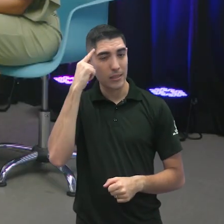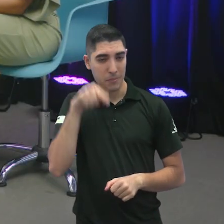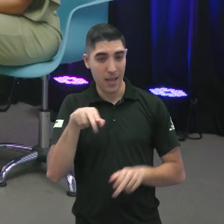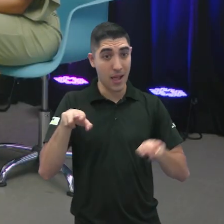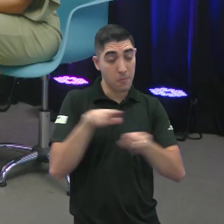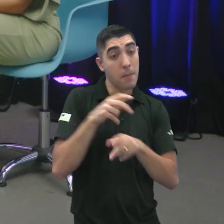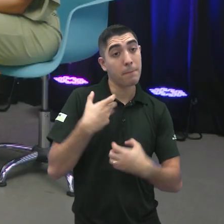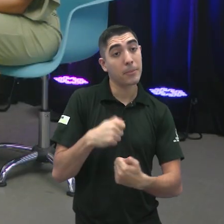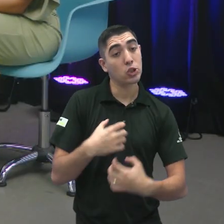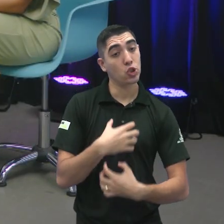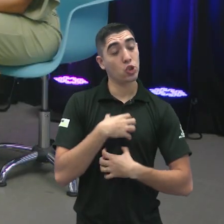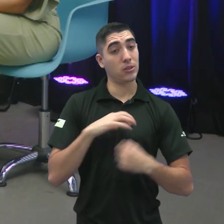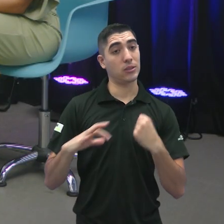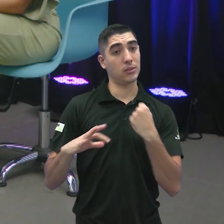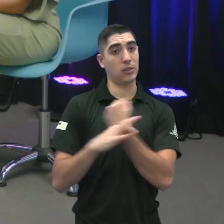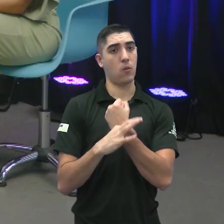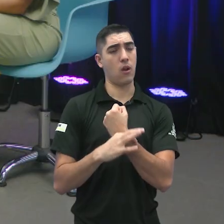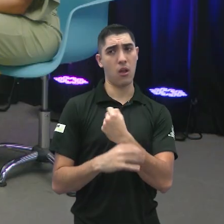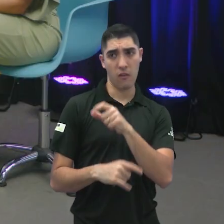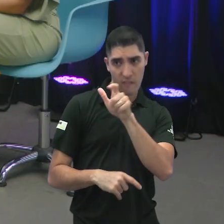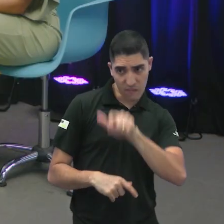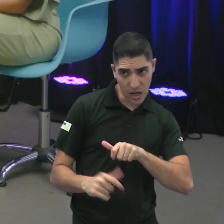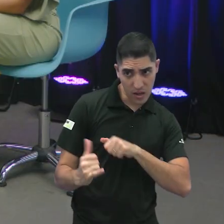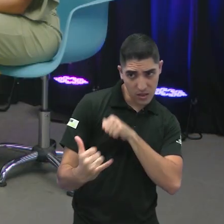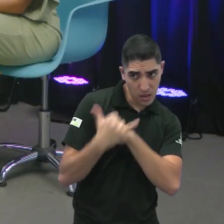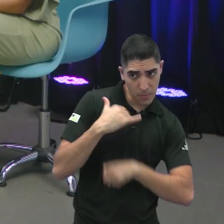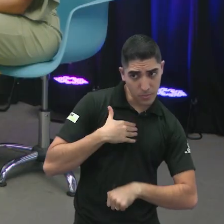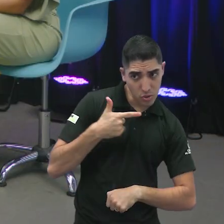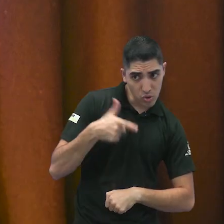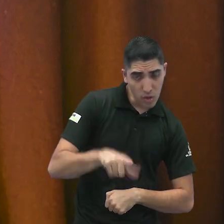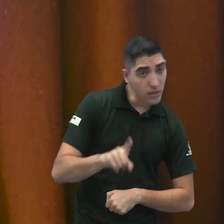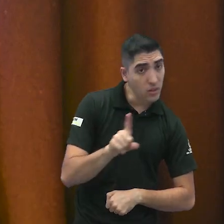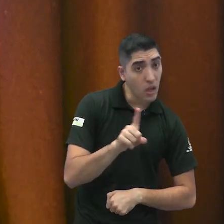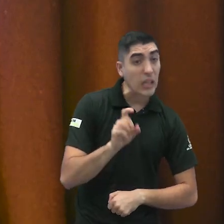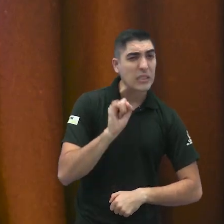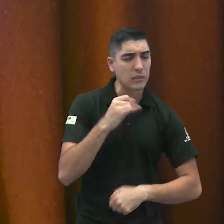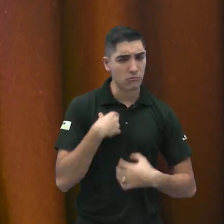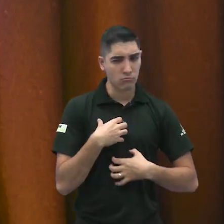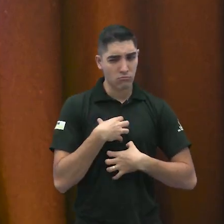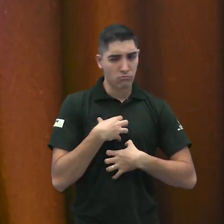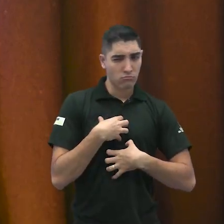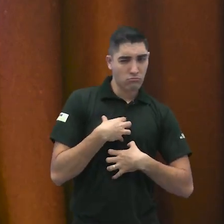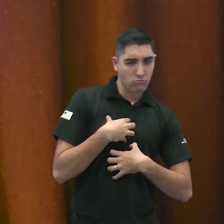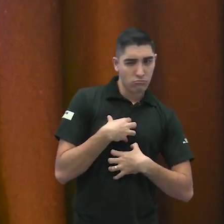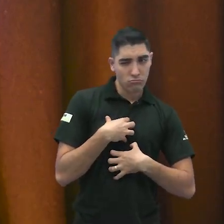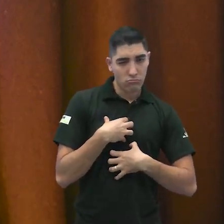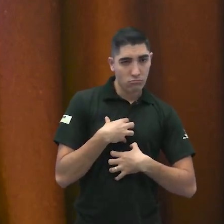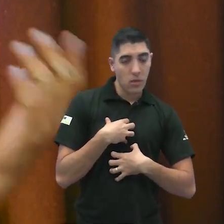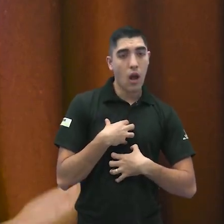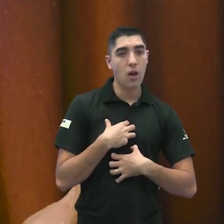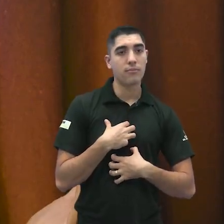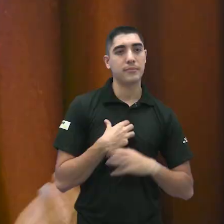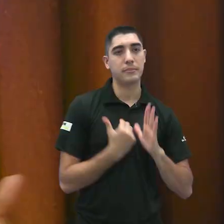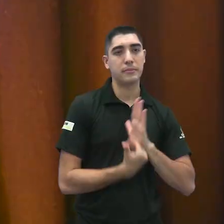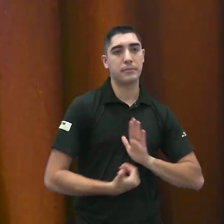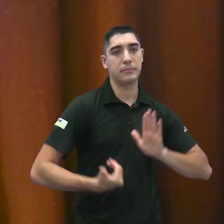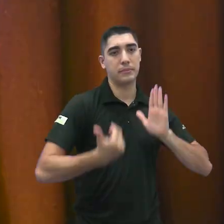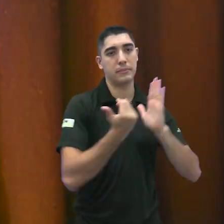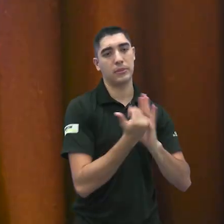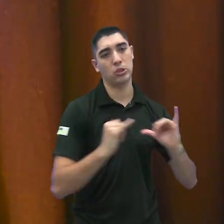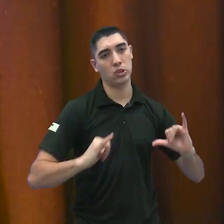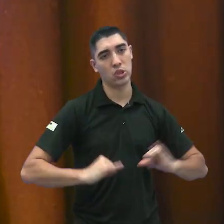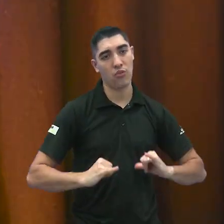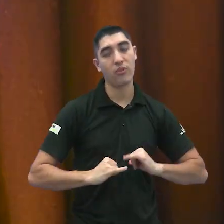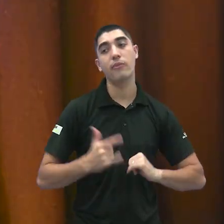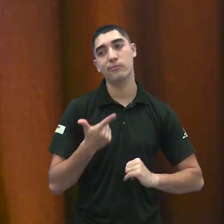numa relação, ter segurança de que ela não vai ser trocada e traída de novo. Se por um mínimo detalhe ela se sente assim novamente, ela vai sofrer. E aí ela vai